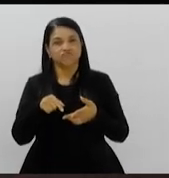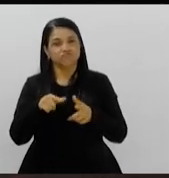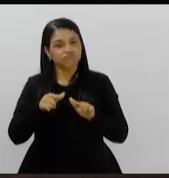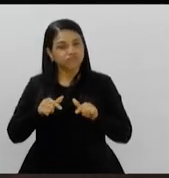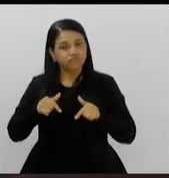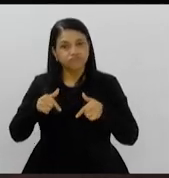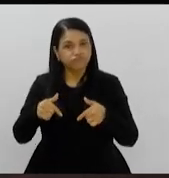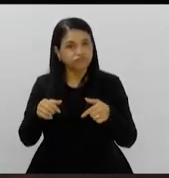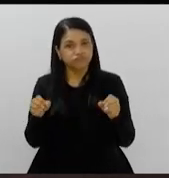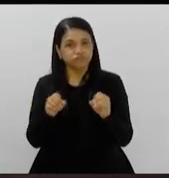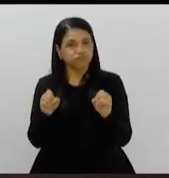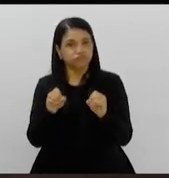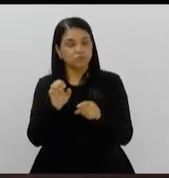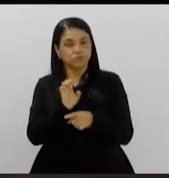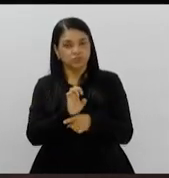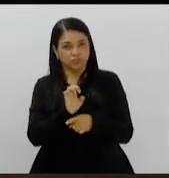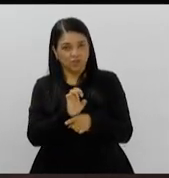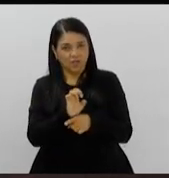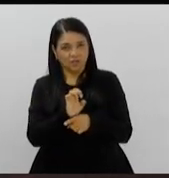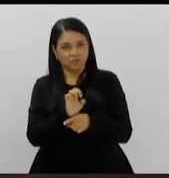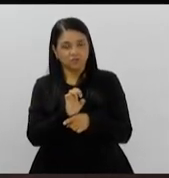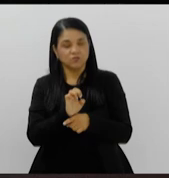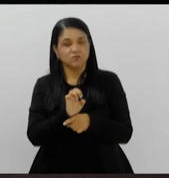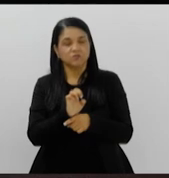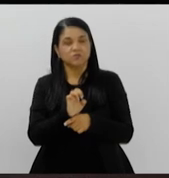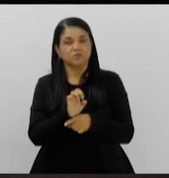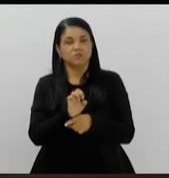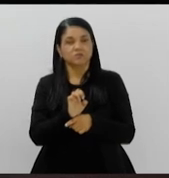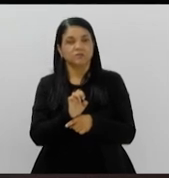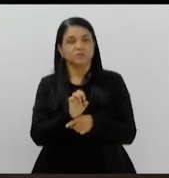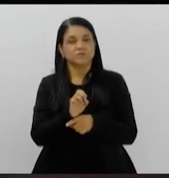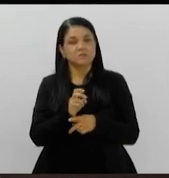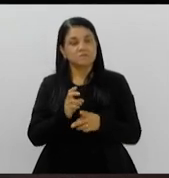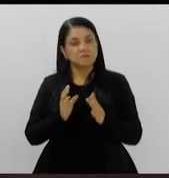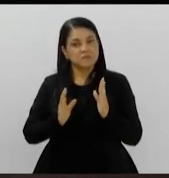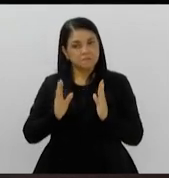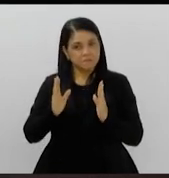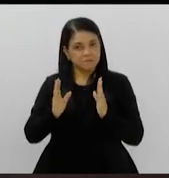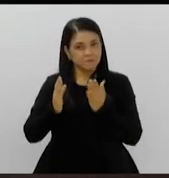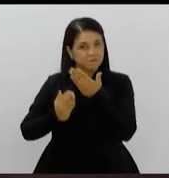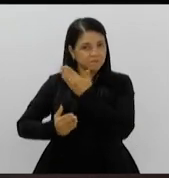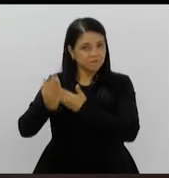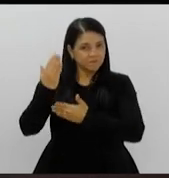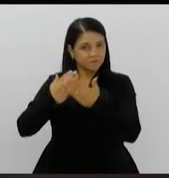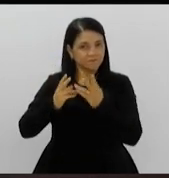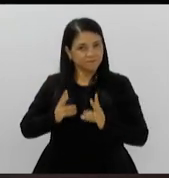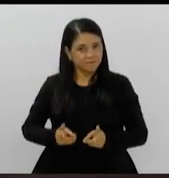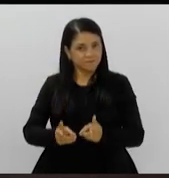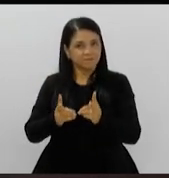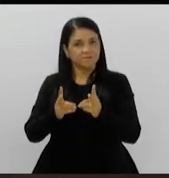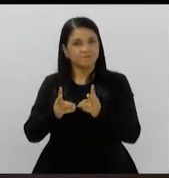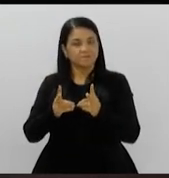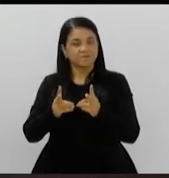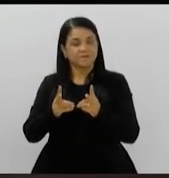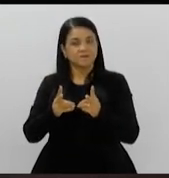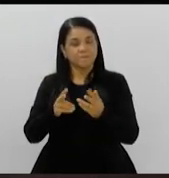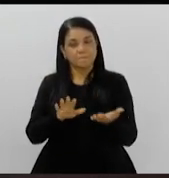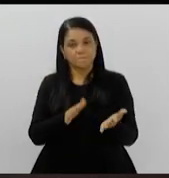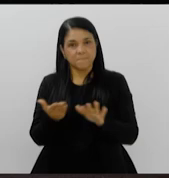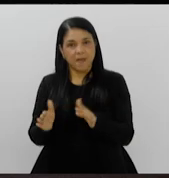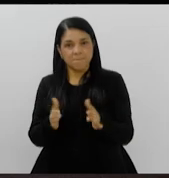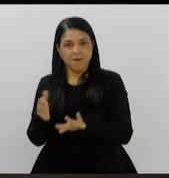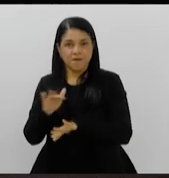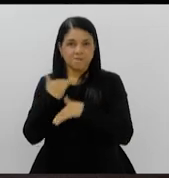do Estado, por meio de seus agentes, manterem à época a prerrogativa de produzir matanças